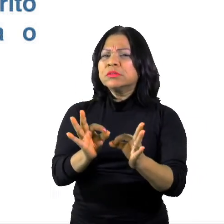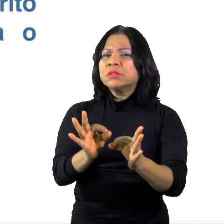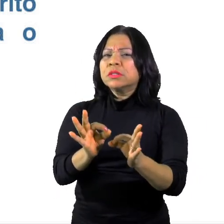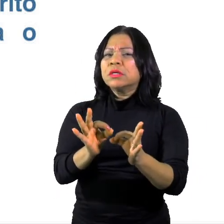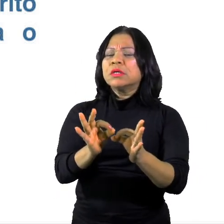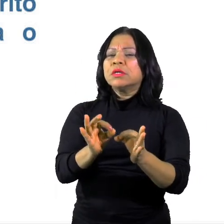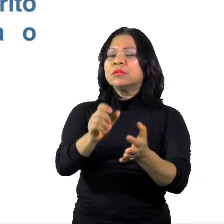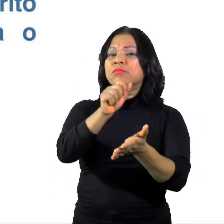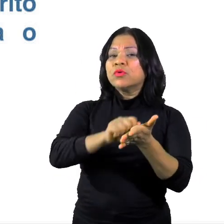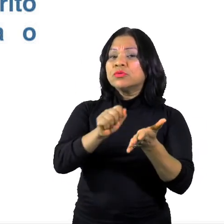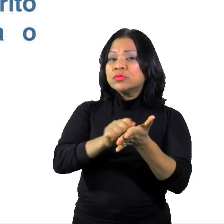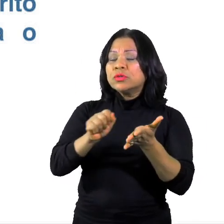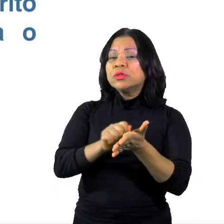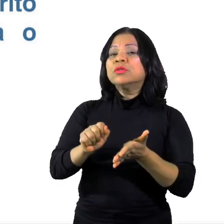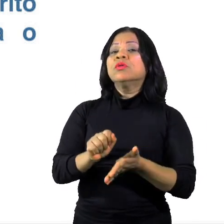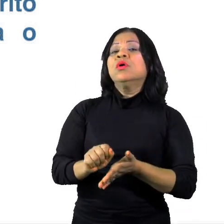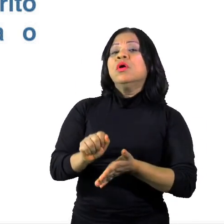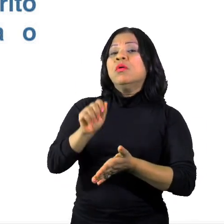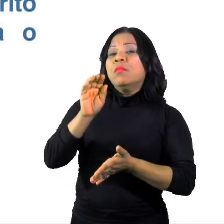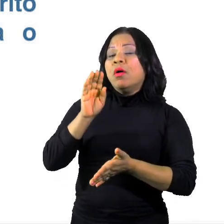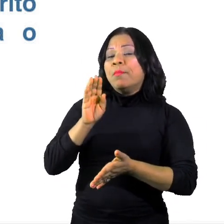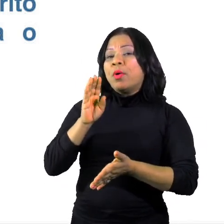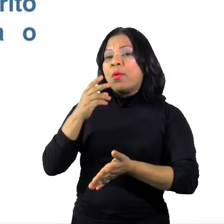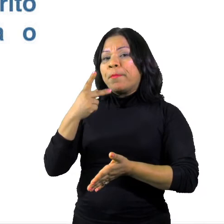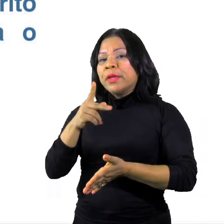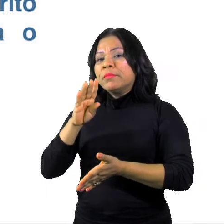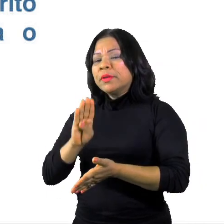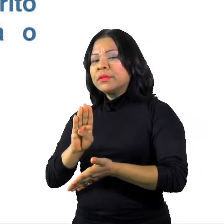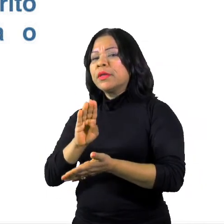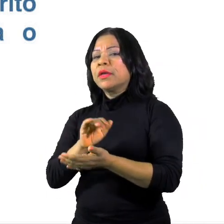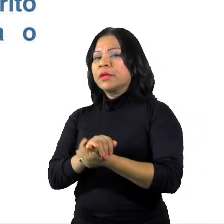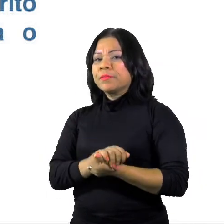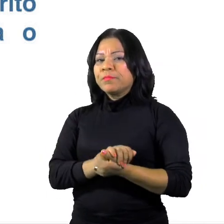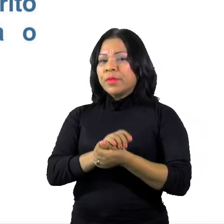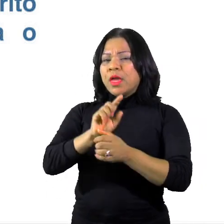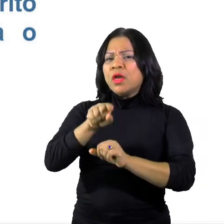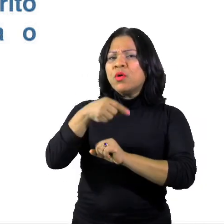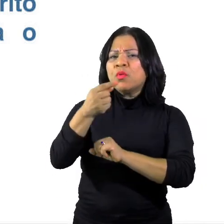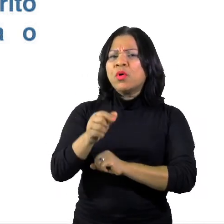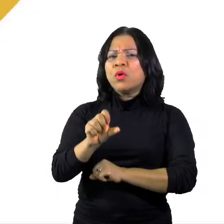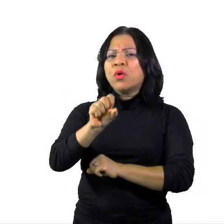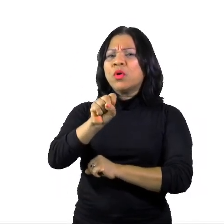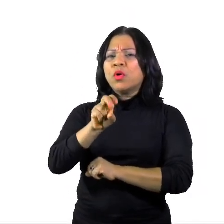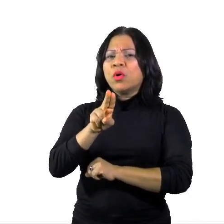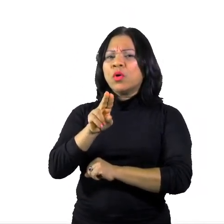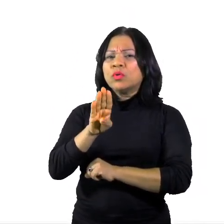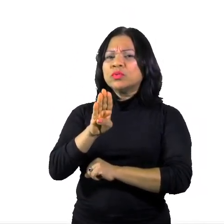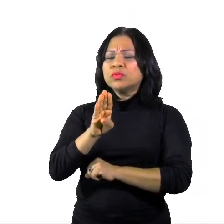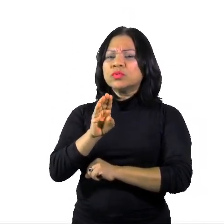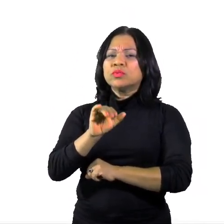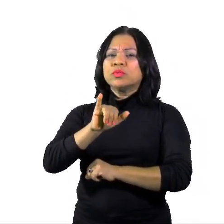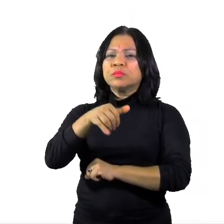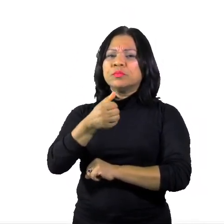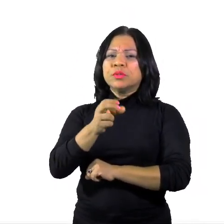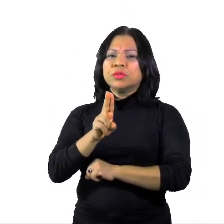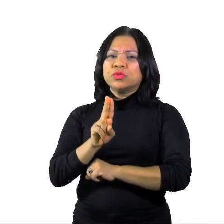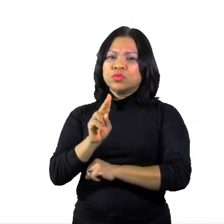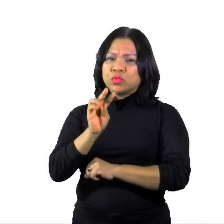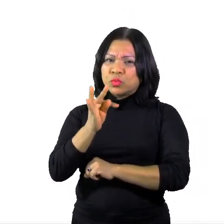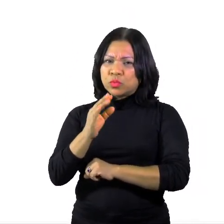Pedro Bandeira, modo indicativo. E o subjuntivo indica uma possibilidade, uma